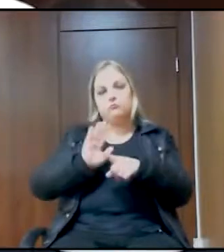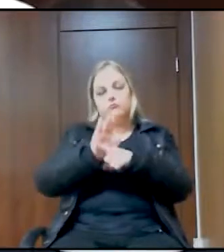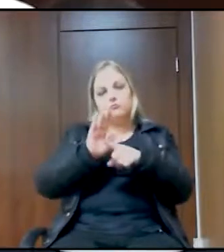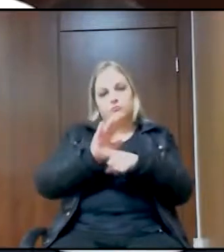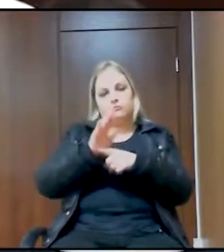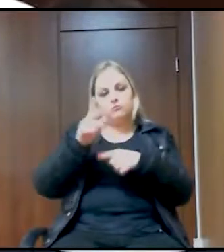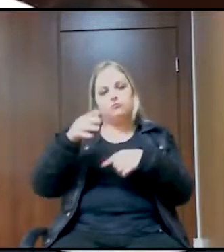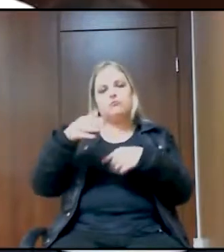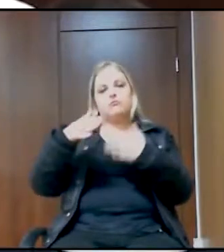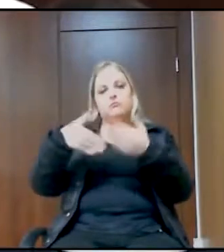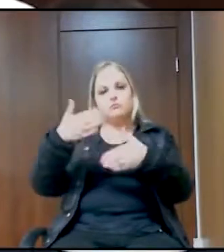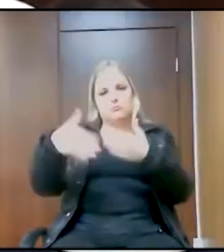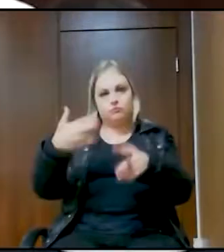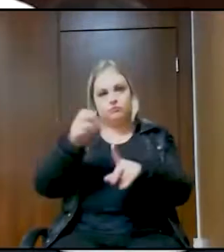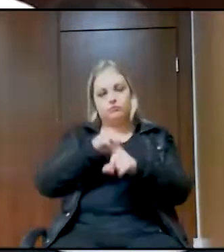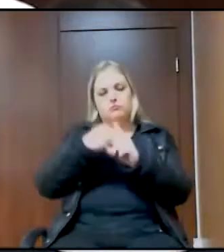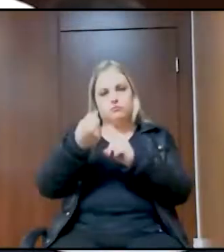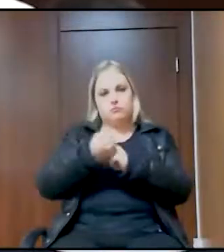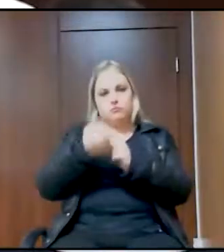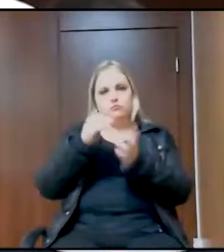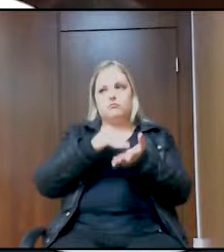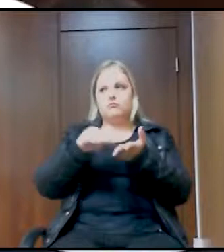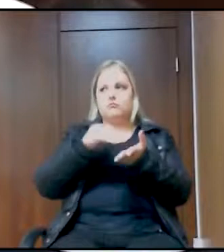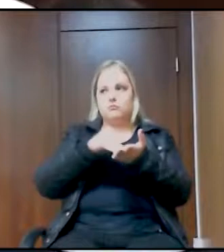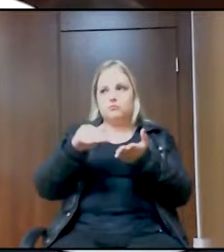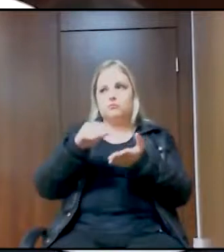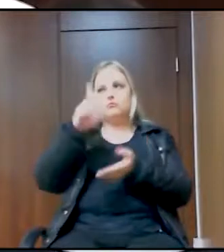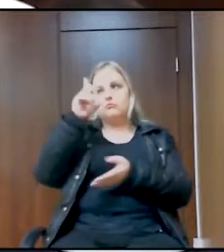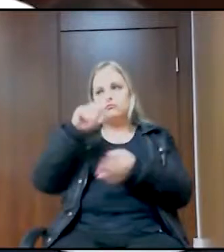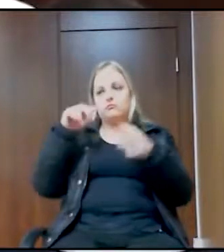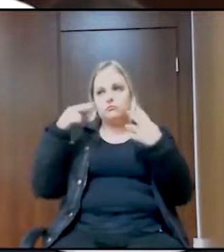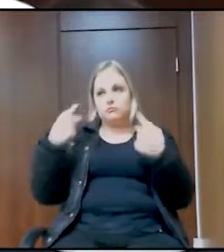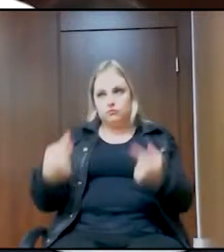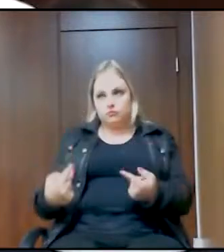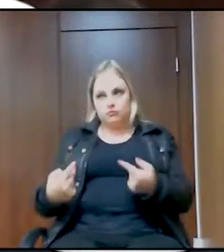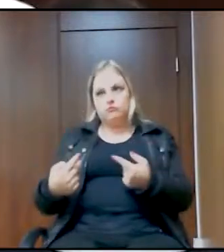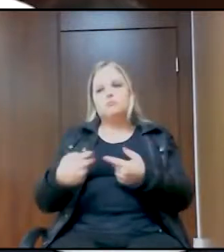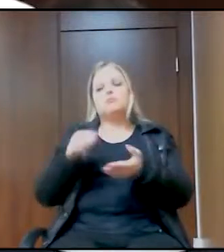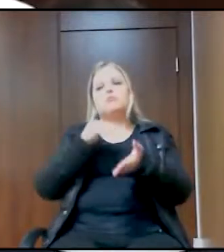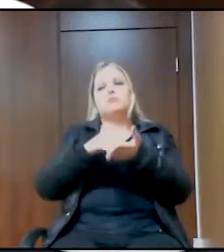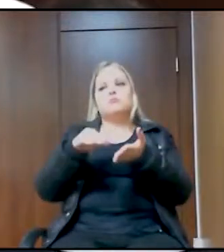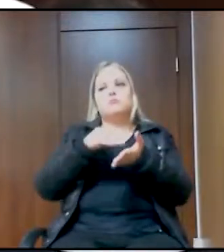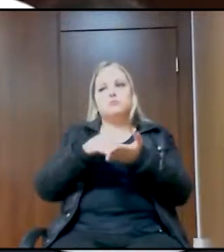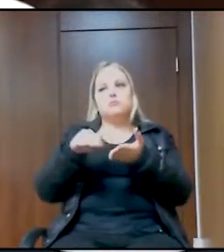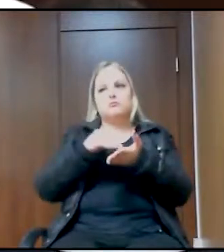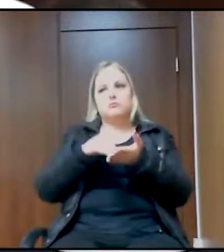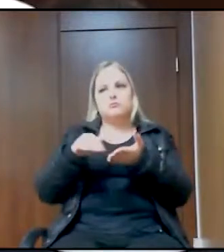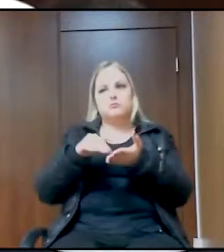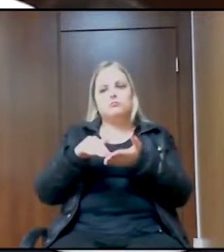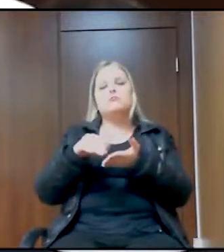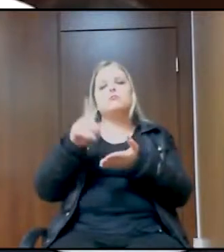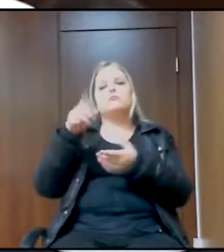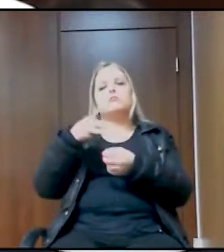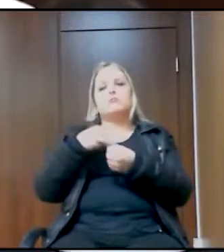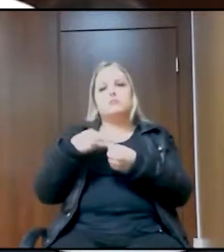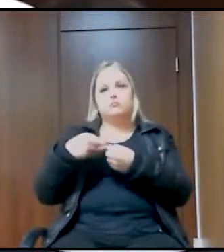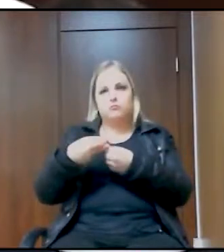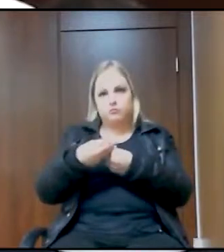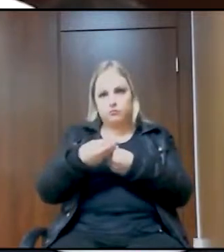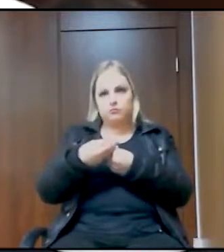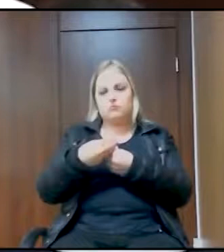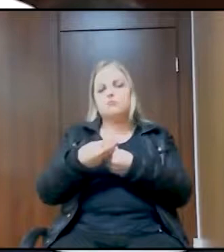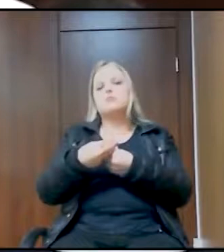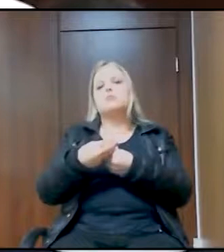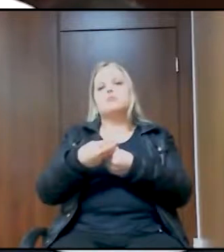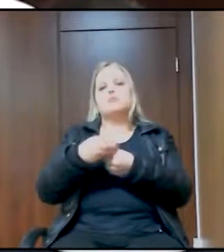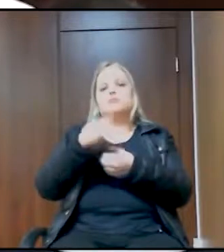Desenvolvimento Social, a Secretaria de Direitos Humanos e Cidadania e a Secretaria, todas as secretarias municipais, né, a Secretaria de